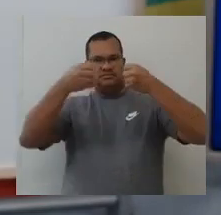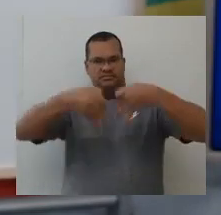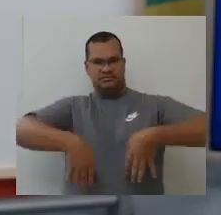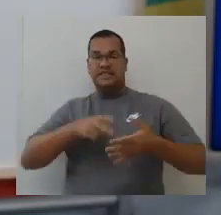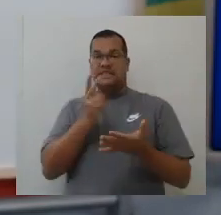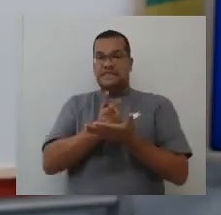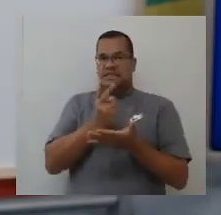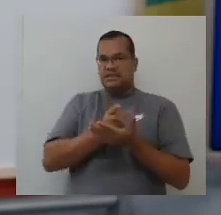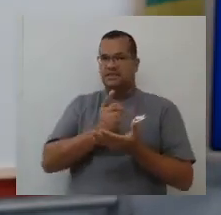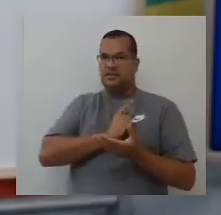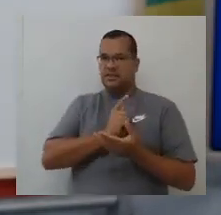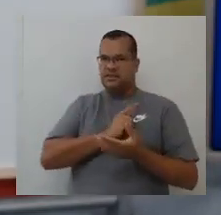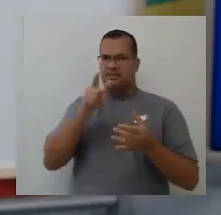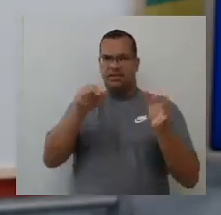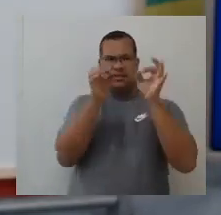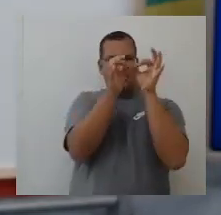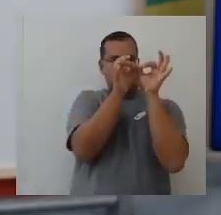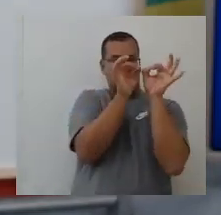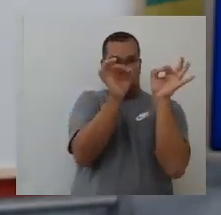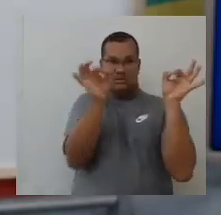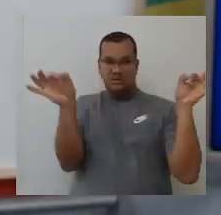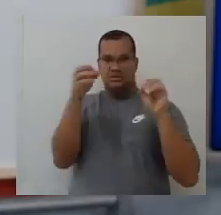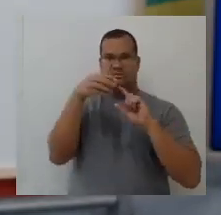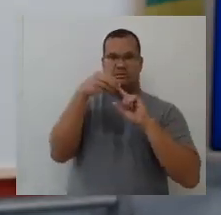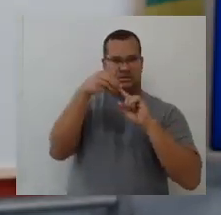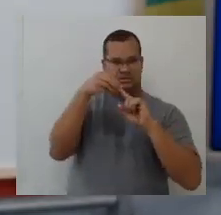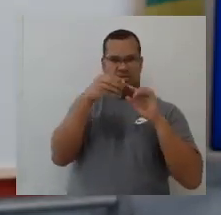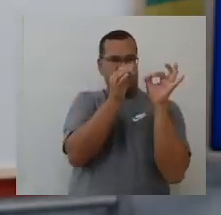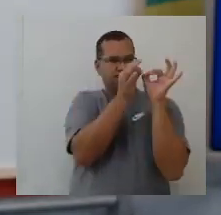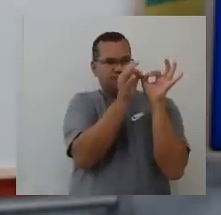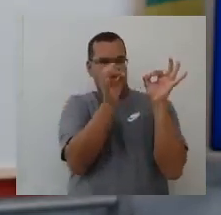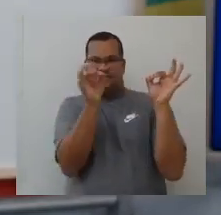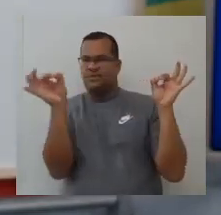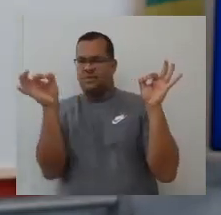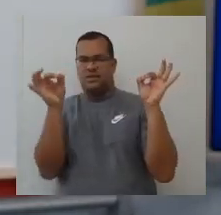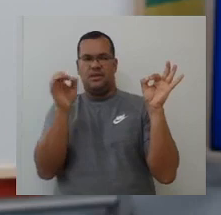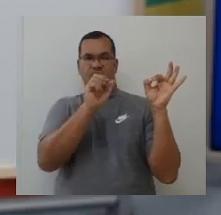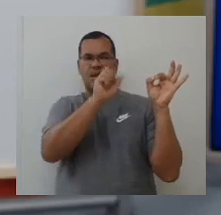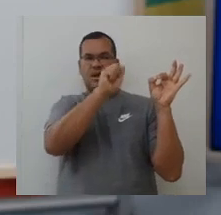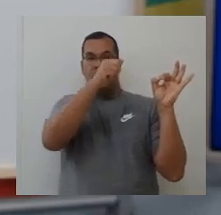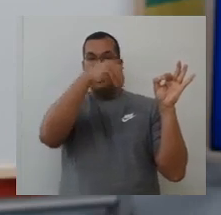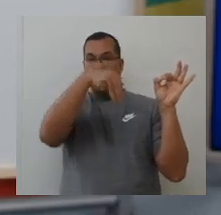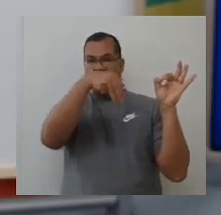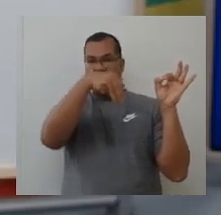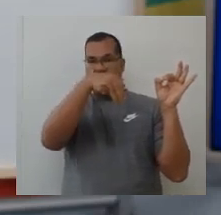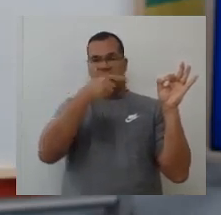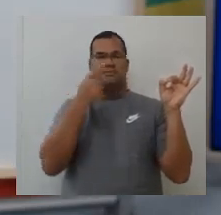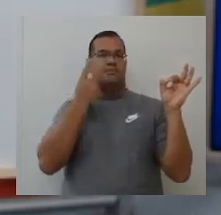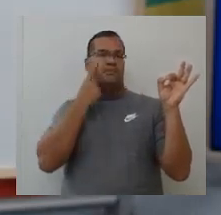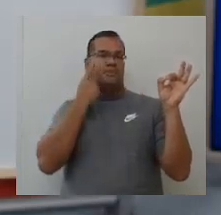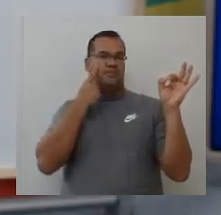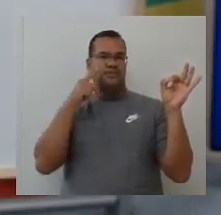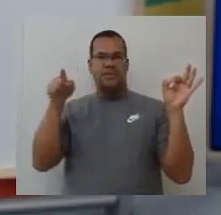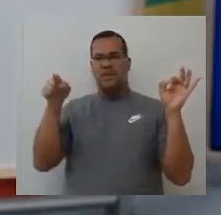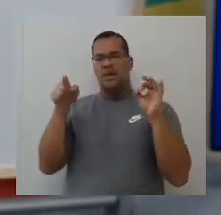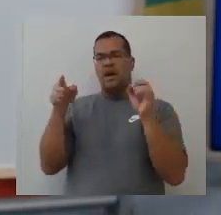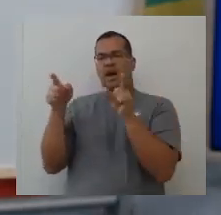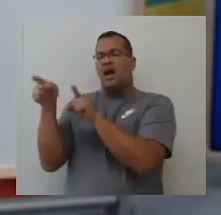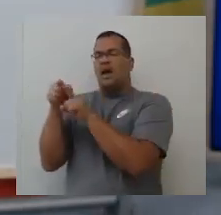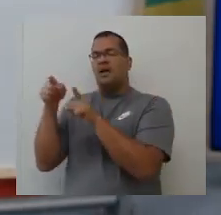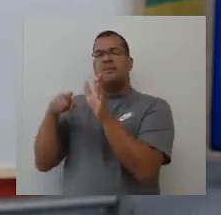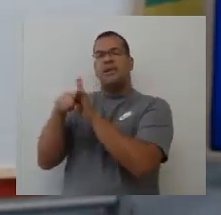Todas as vezes que na sua oração principal tiver o verbo to be am, a sua